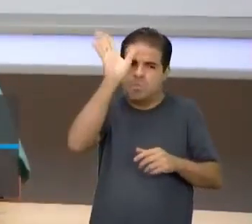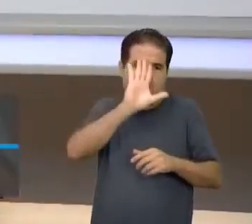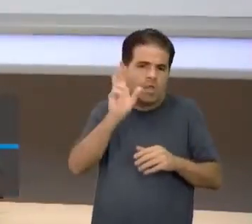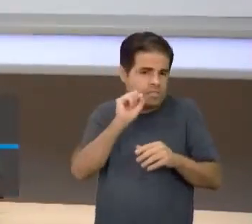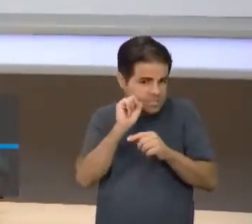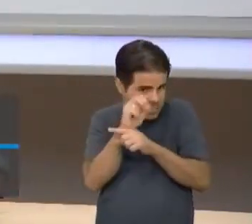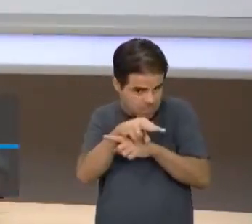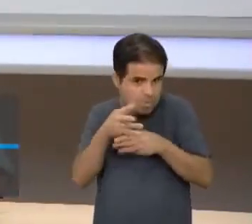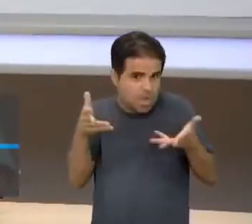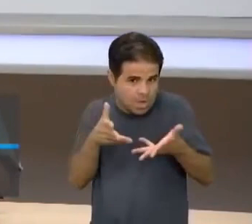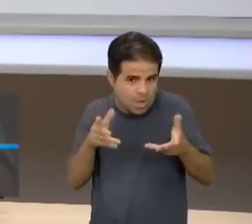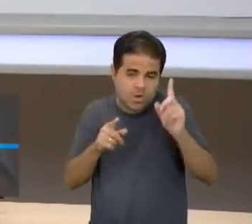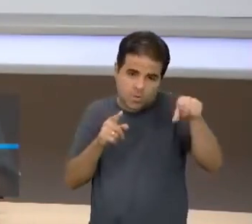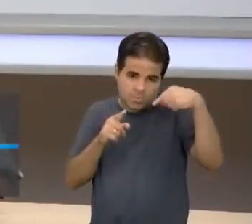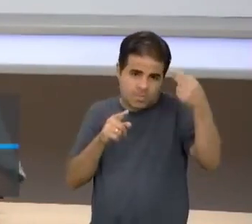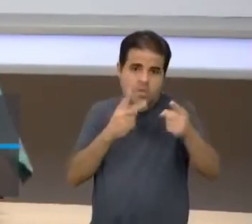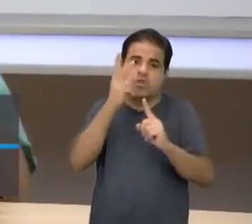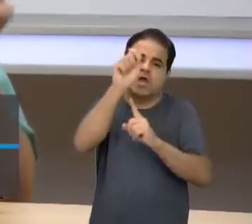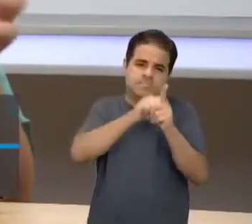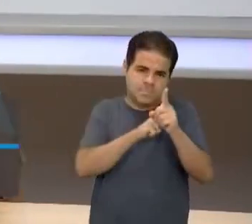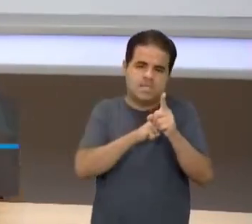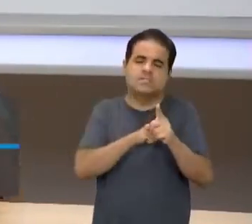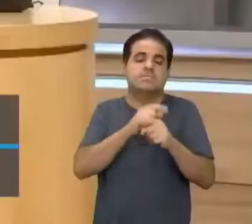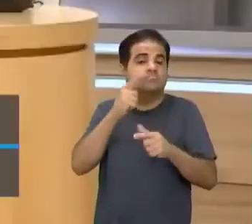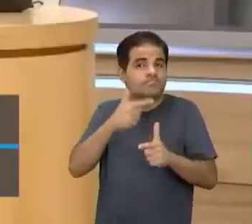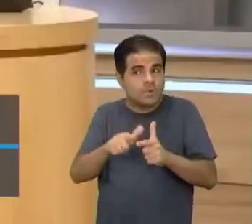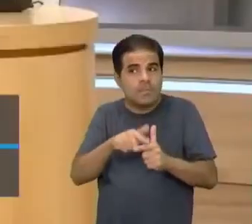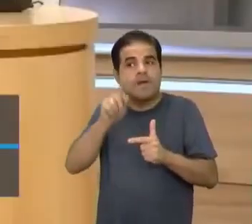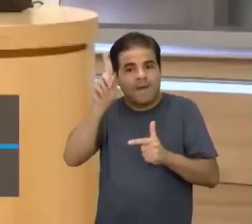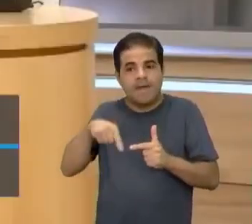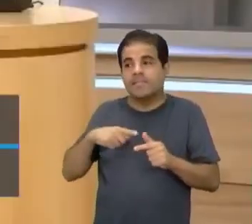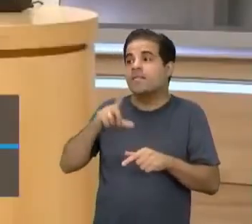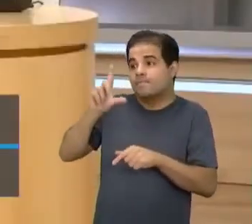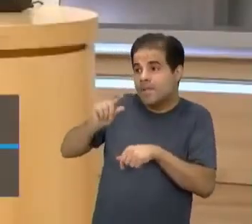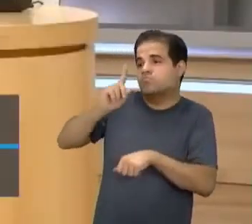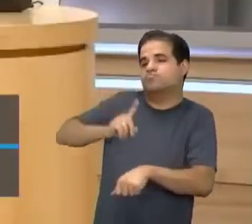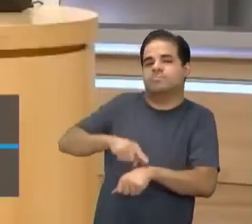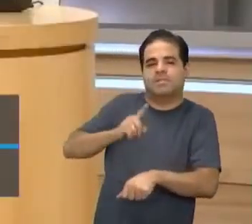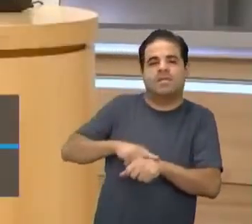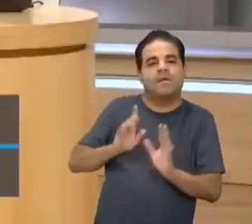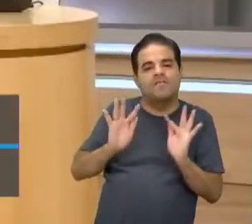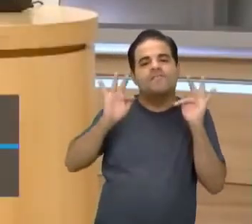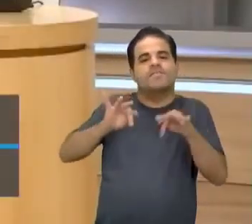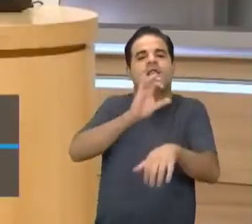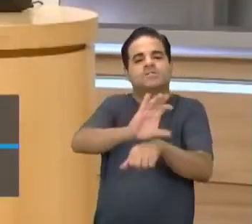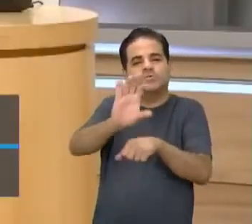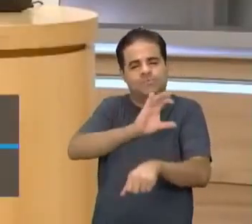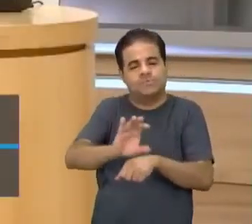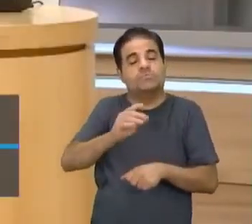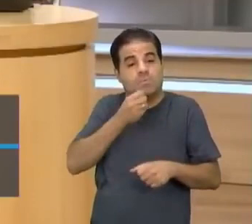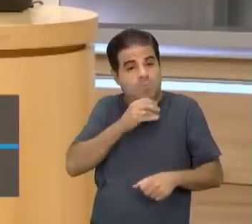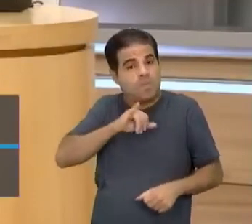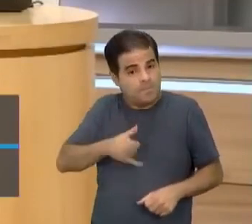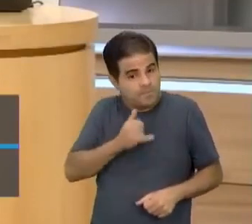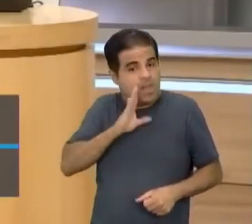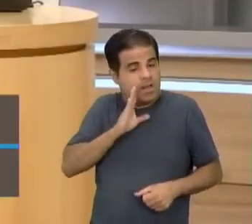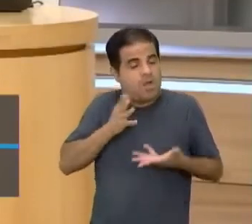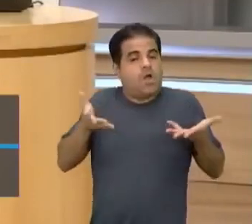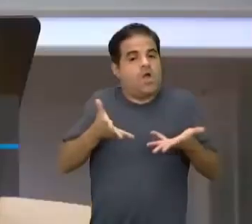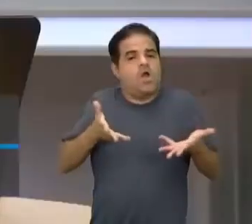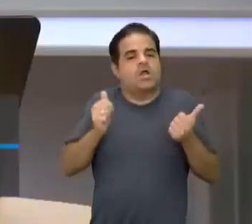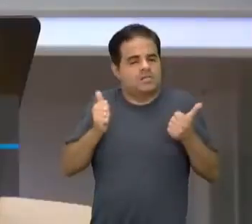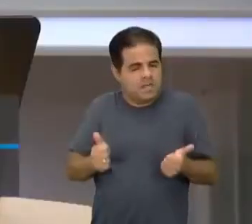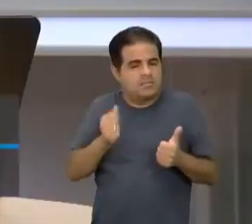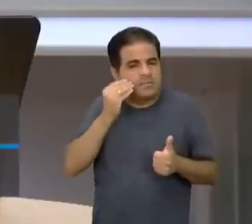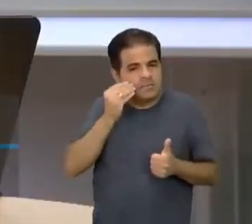agora ou se você entrou daqui 2 meses. O problema é que você tem menos tempo para realizar os cursos. Tá, então é legal fazer já. Tá certo.